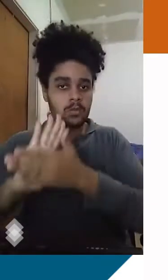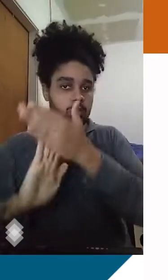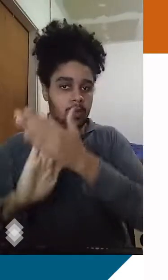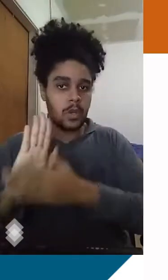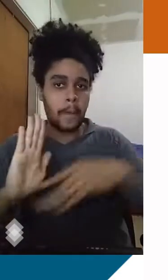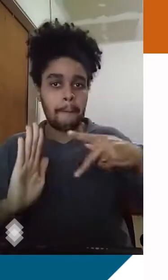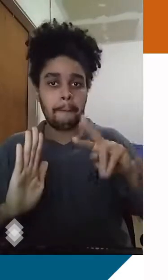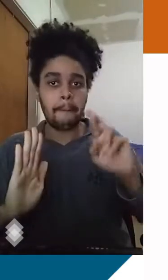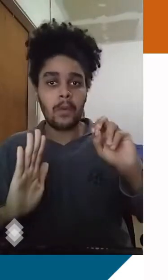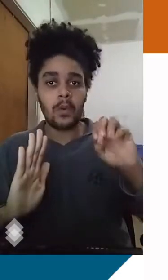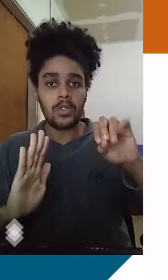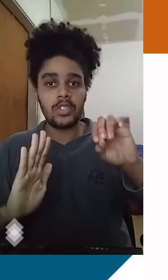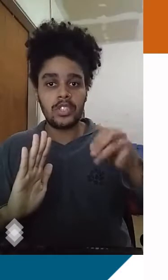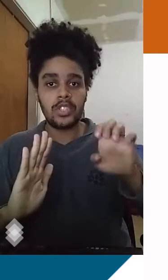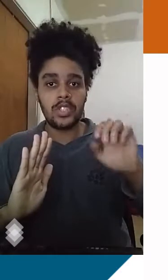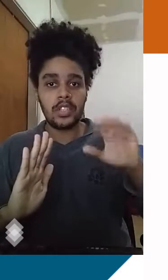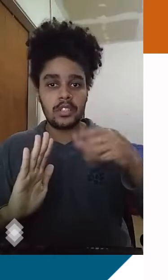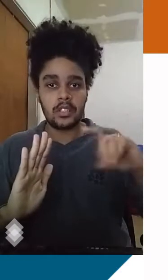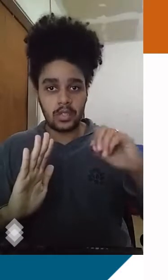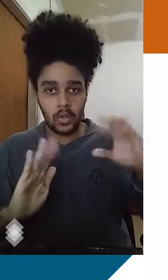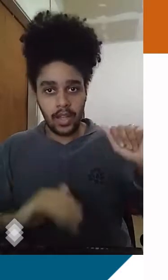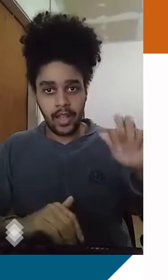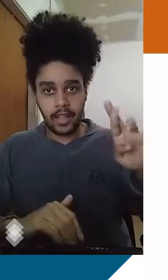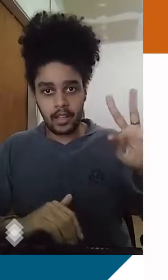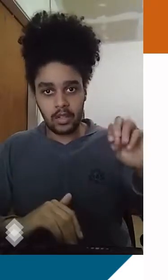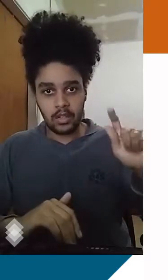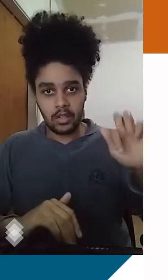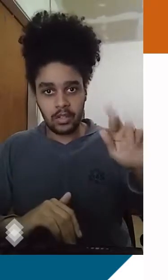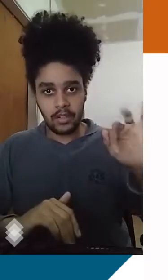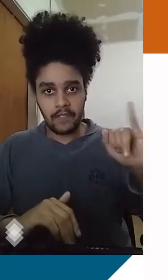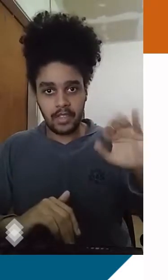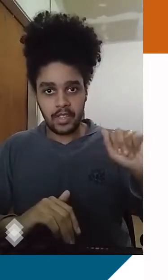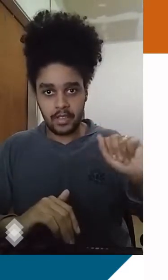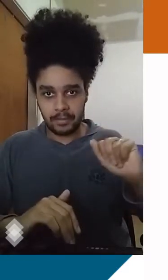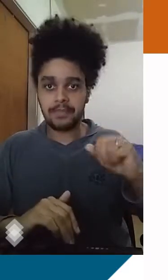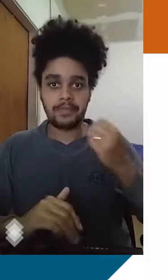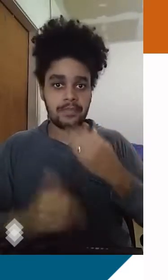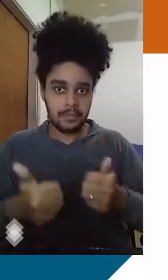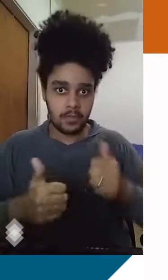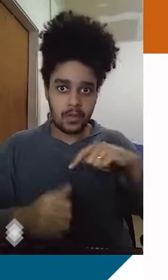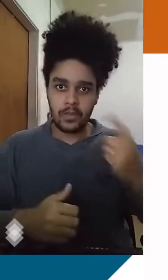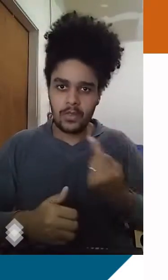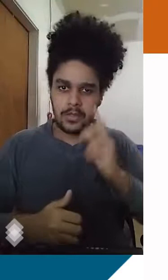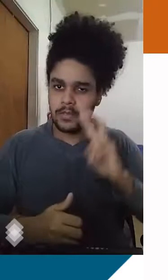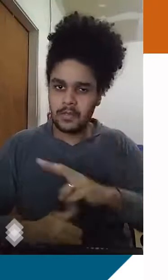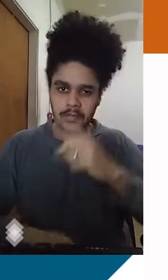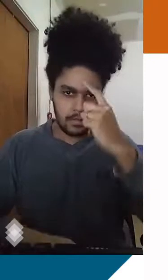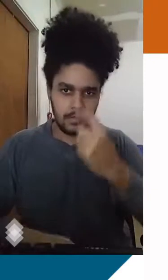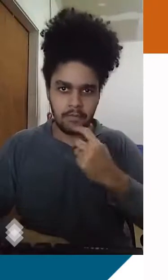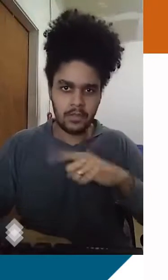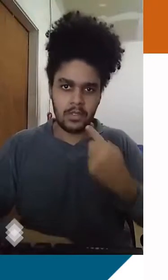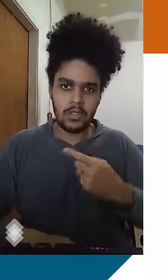gente chama de projeção cartográfica, tá bom? Como vocês podem ver nessa imagem aí, a